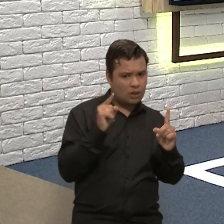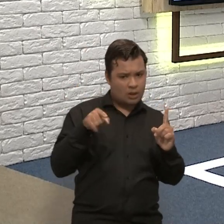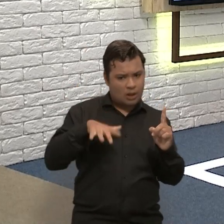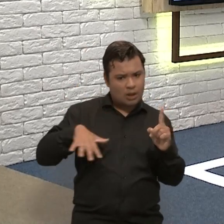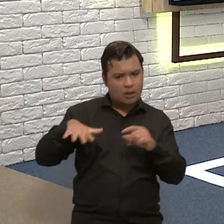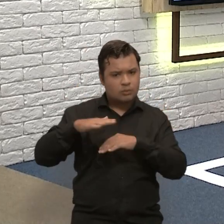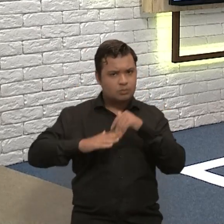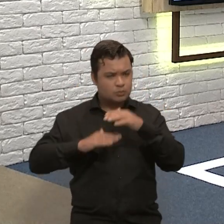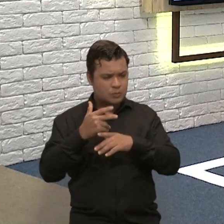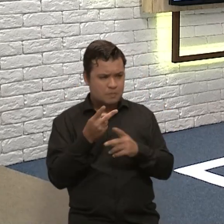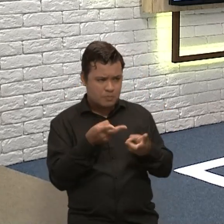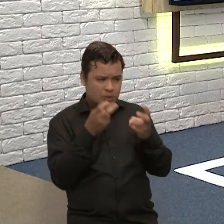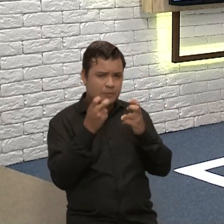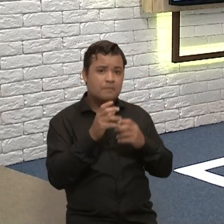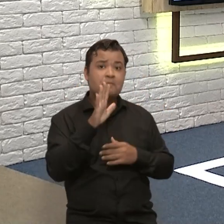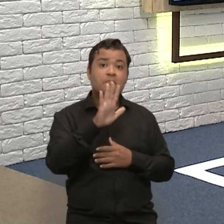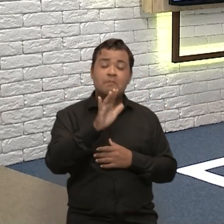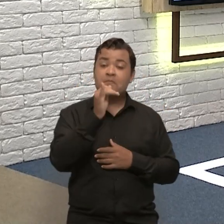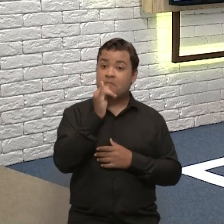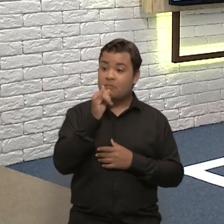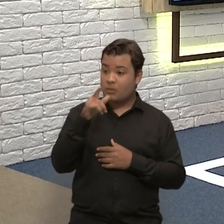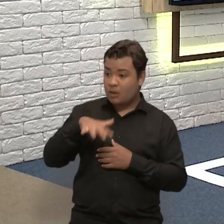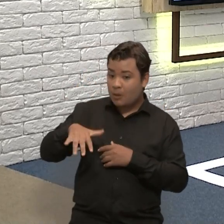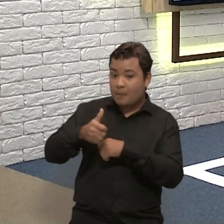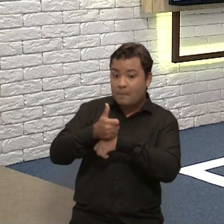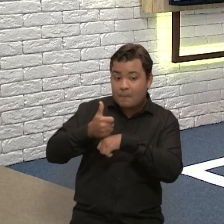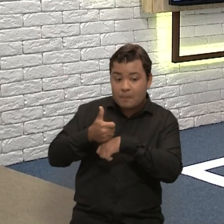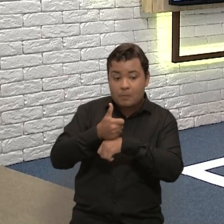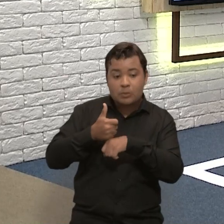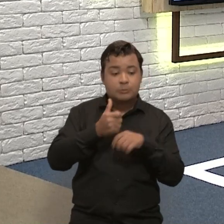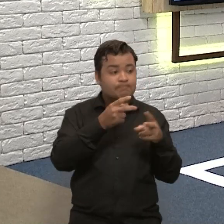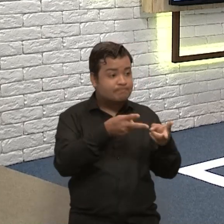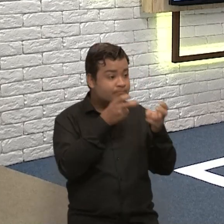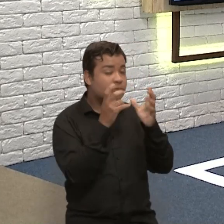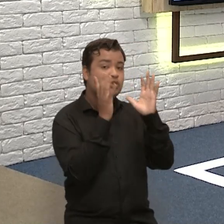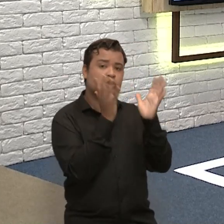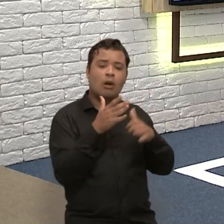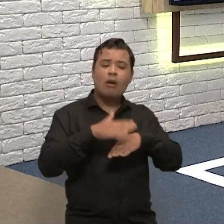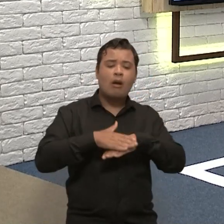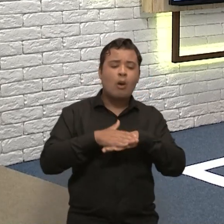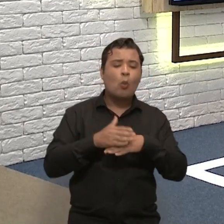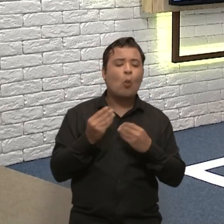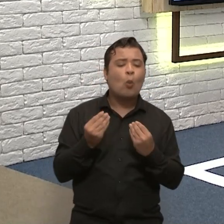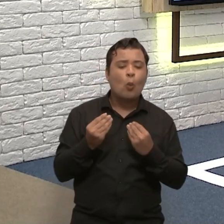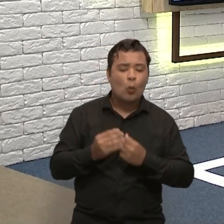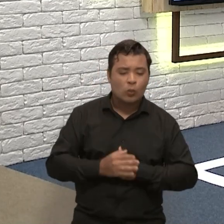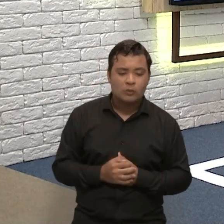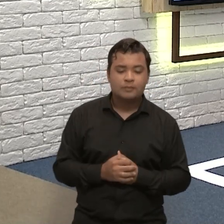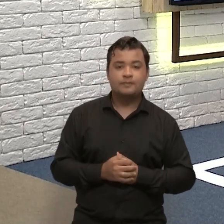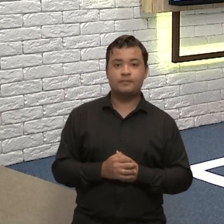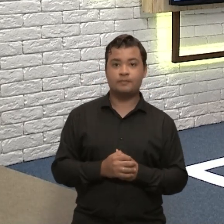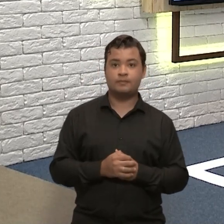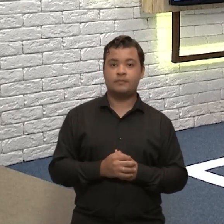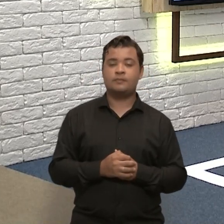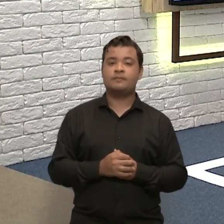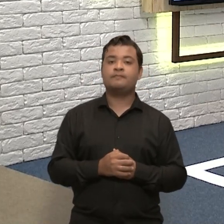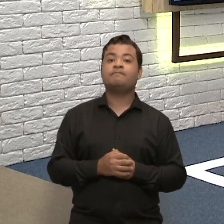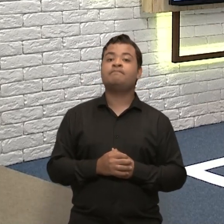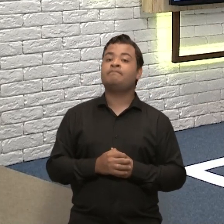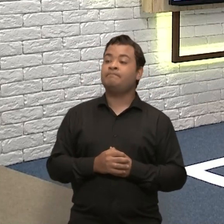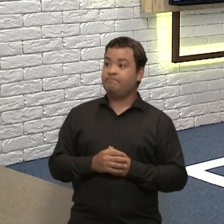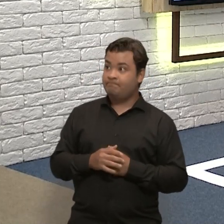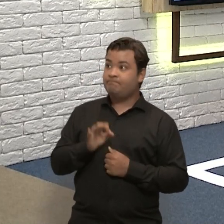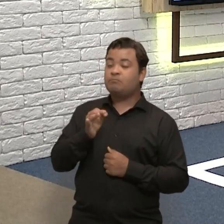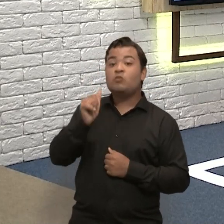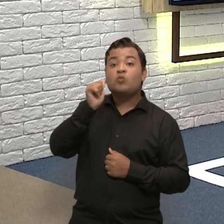a orientação para quando esse profissional identifica certos sinais? Exatamente. Então, a mulher ela pode vir por